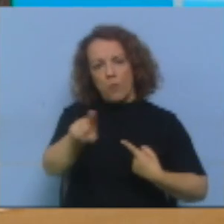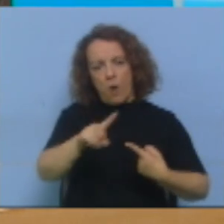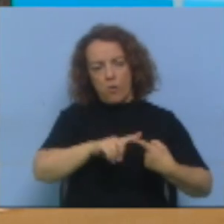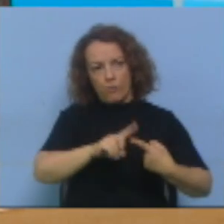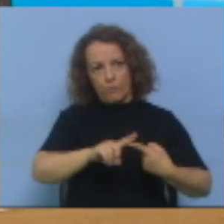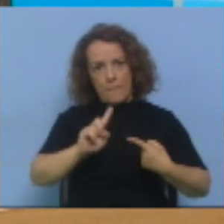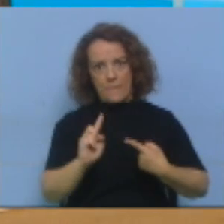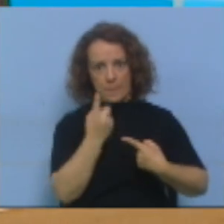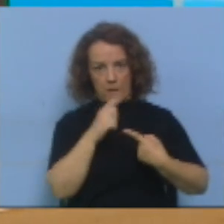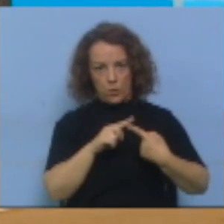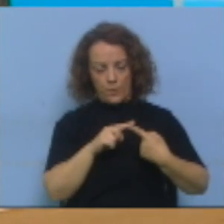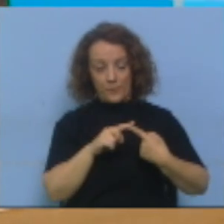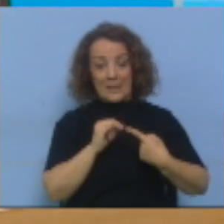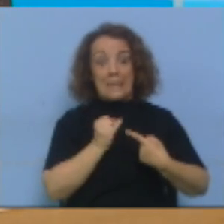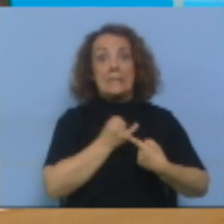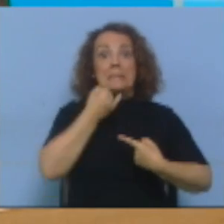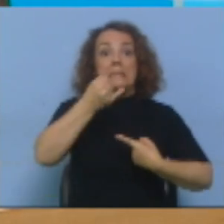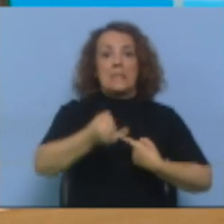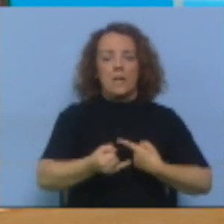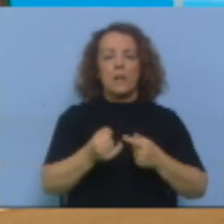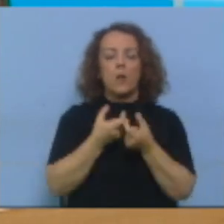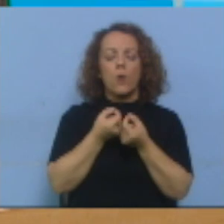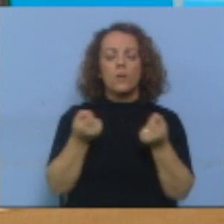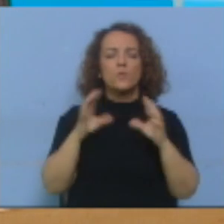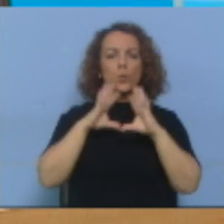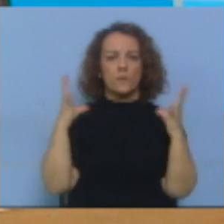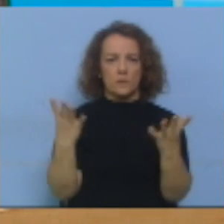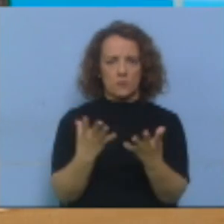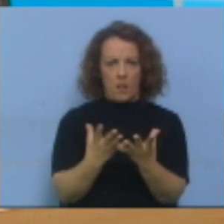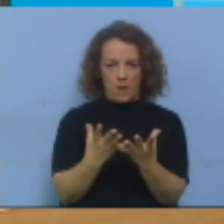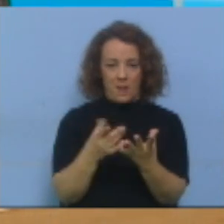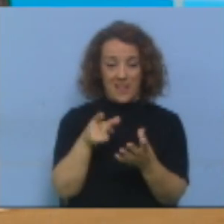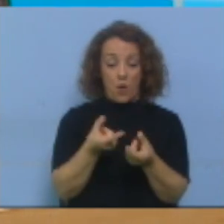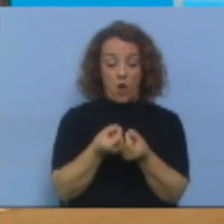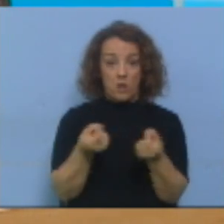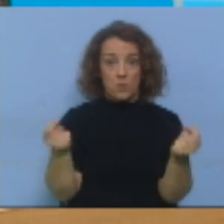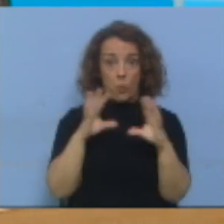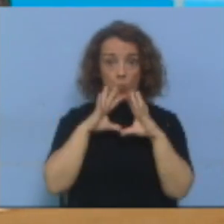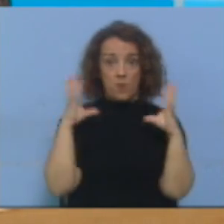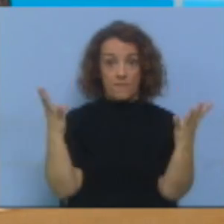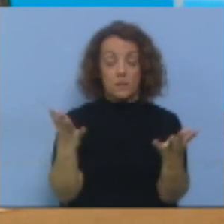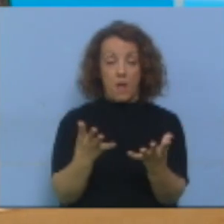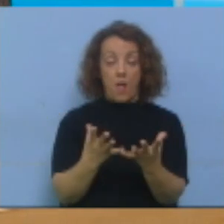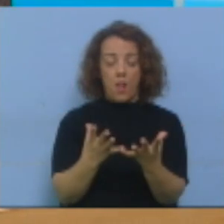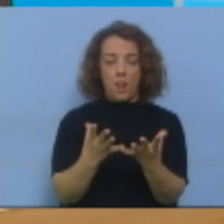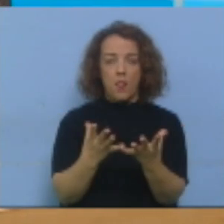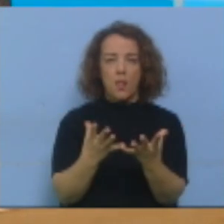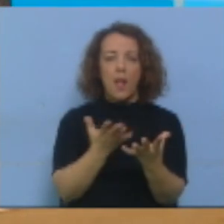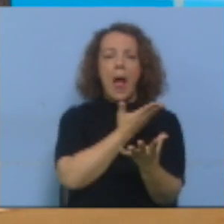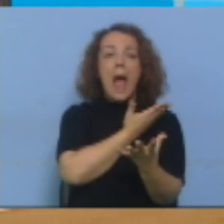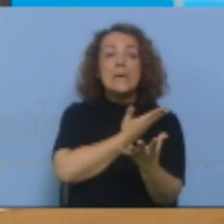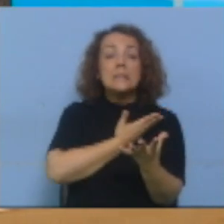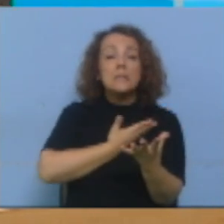Esse é o primeiro elemento. O segundo elemento, a oração universal. A oração universal que, na sua forma mais